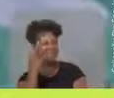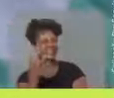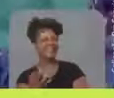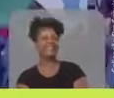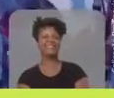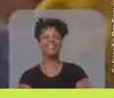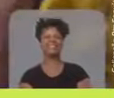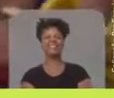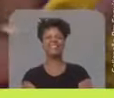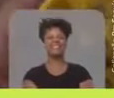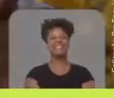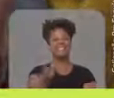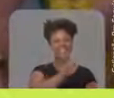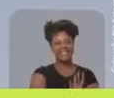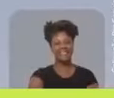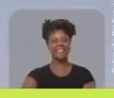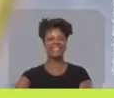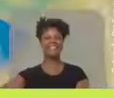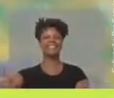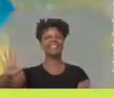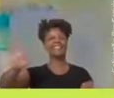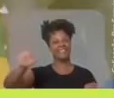Goiás.